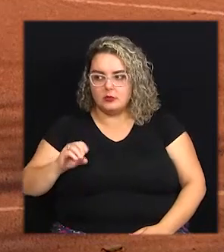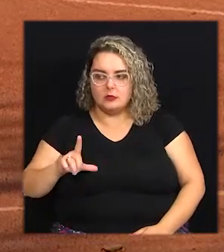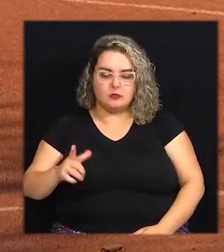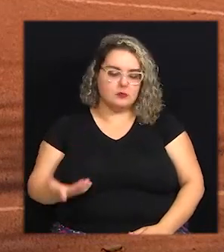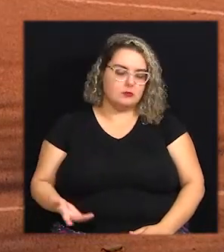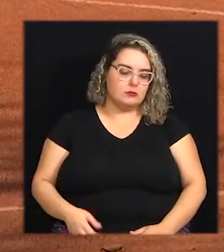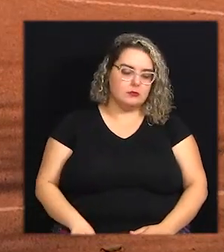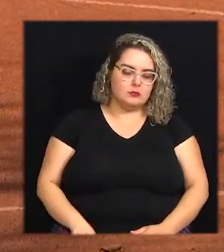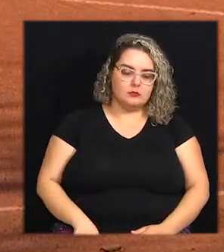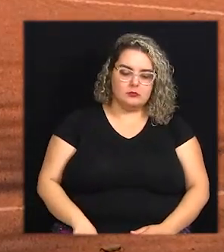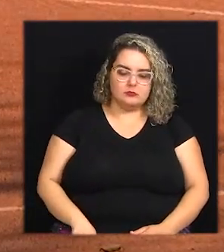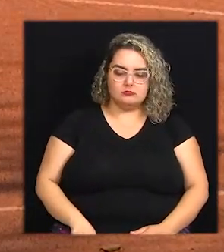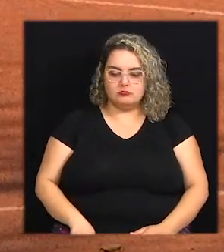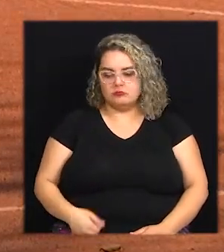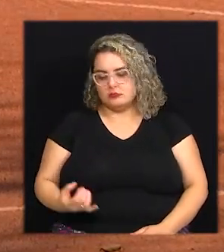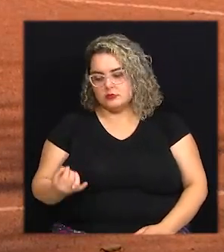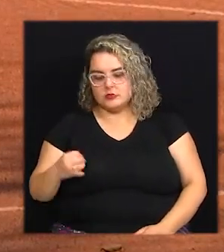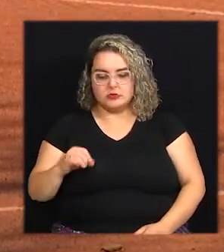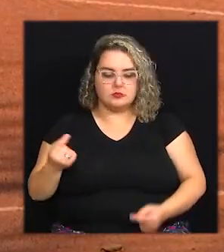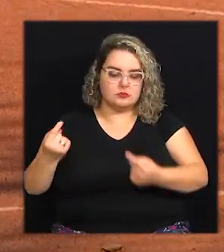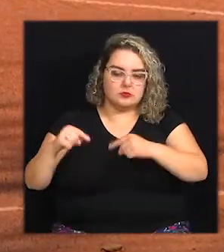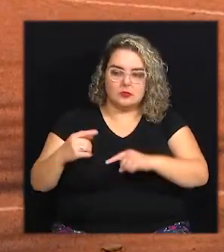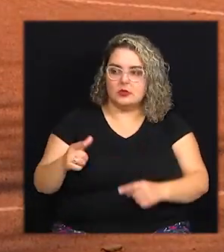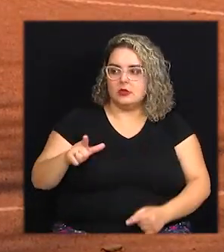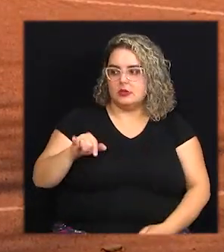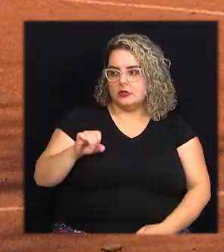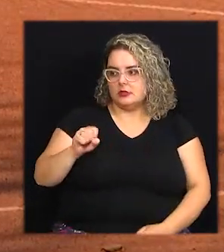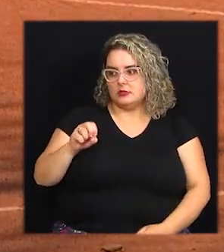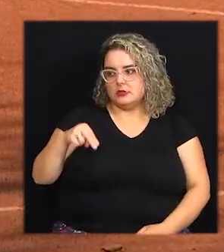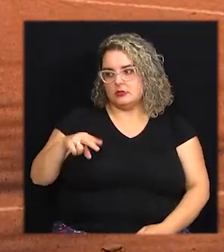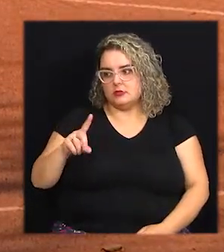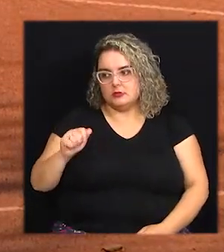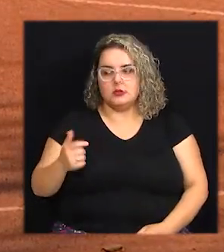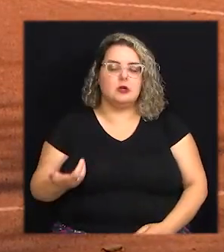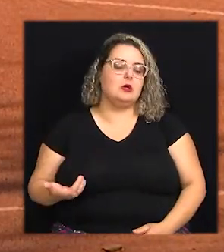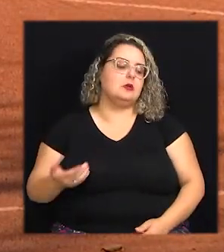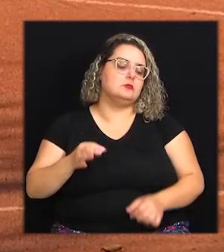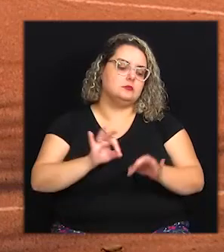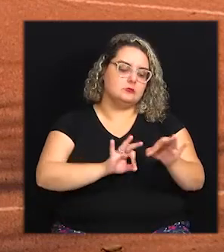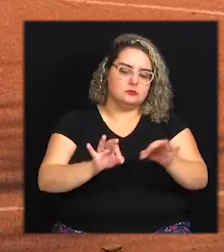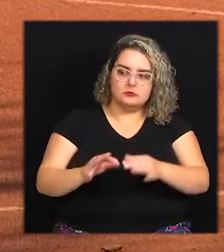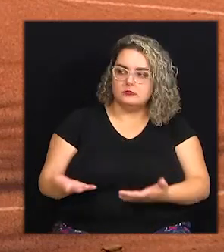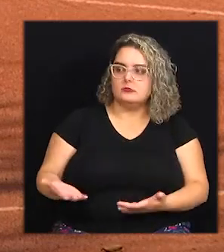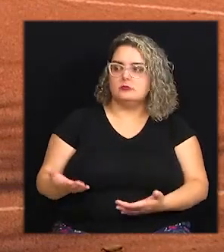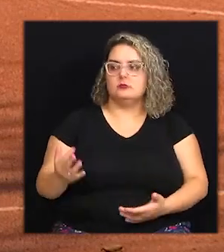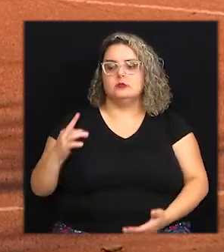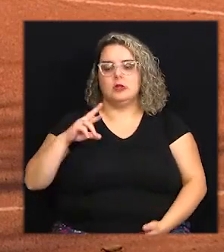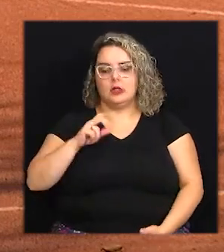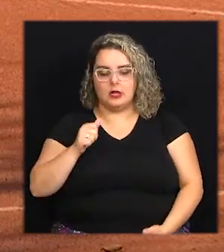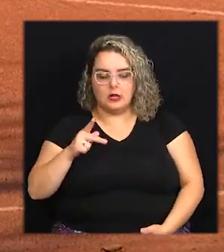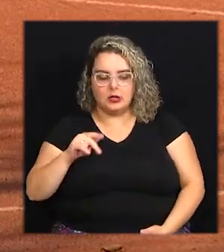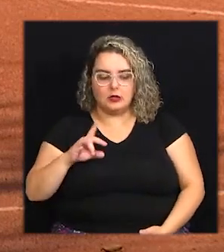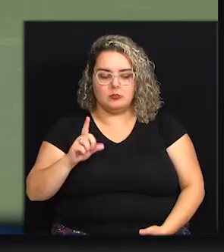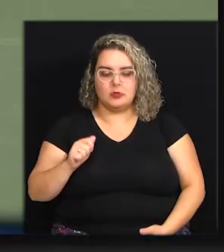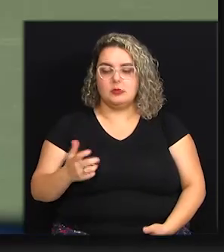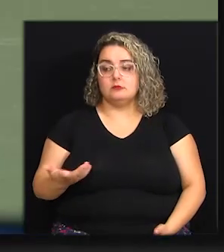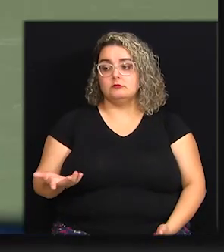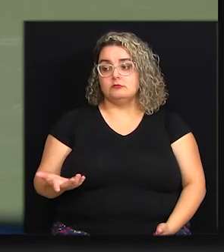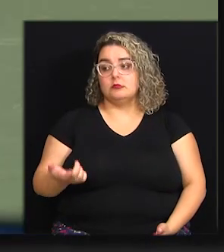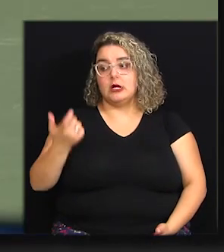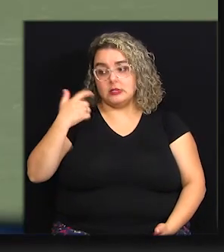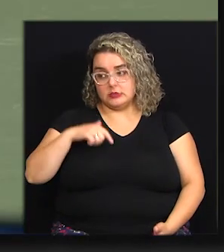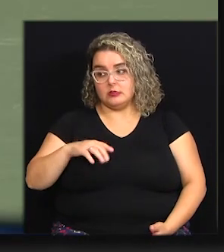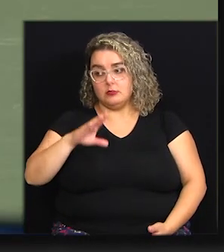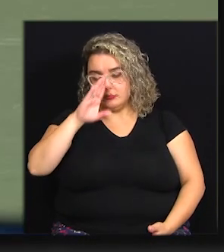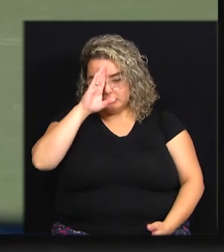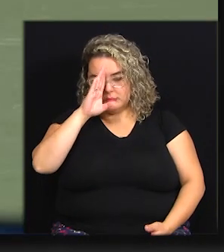treinos são no saibro, a menos que eu vá jogar um torneio na Lisonda, aí eu me preparo treinando na rápida. Tá. Mas